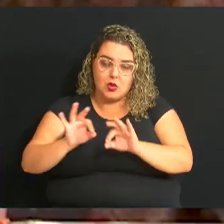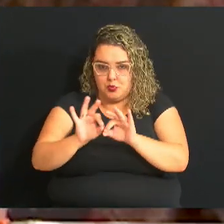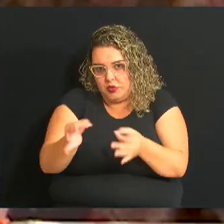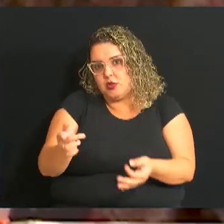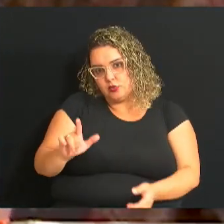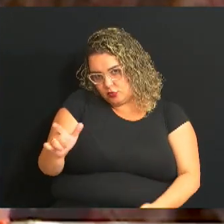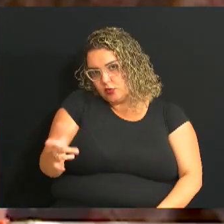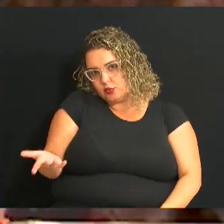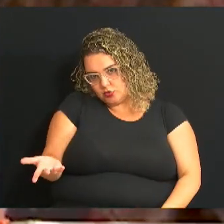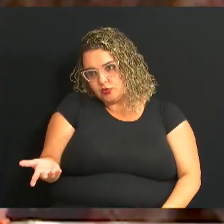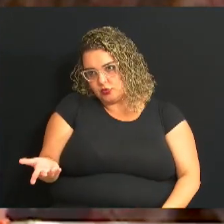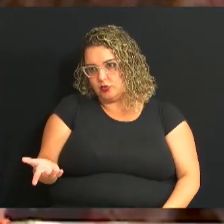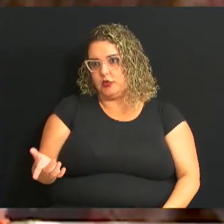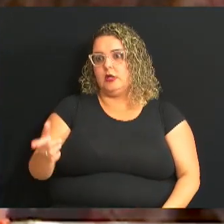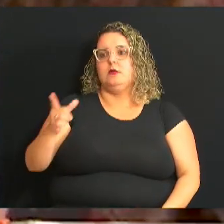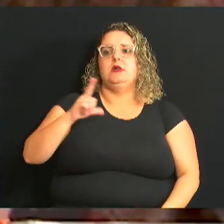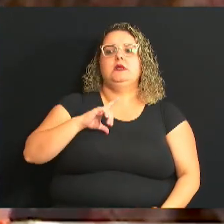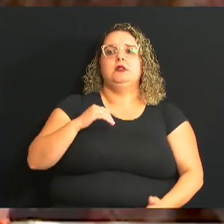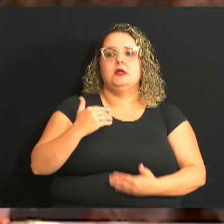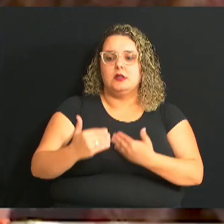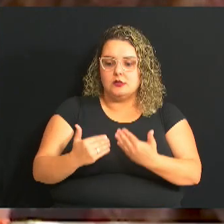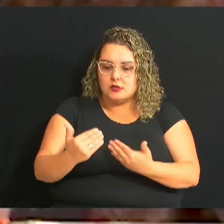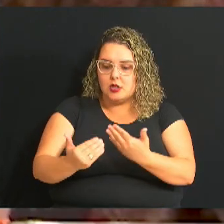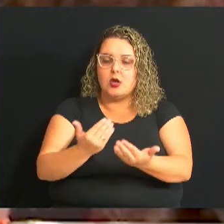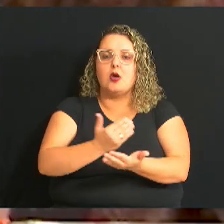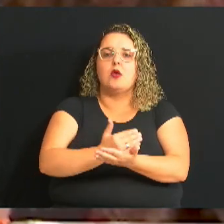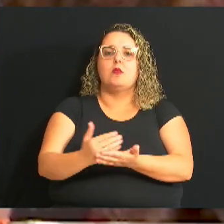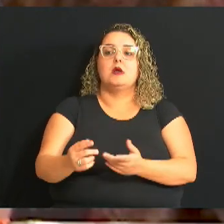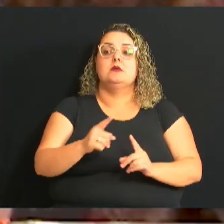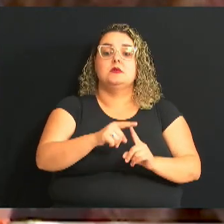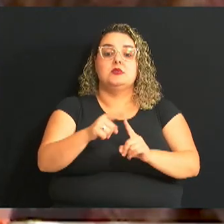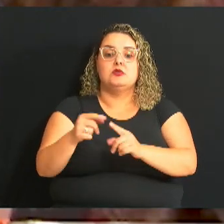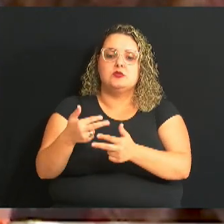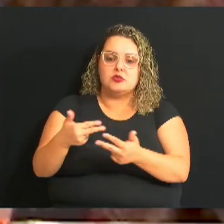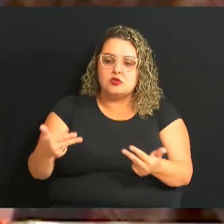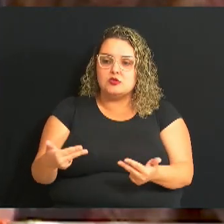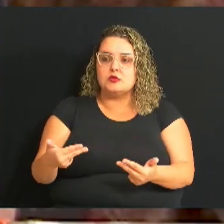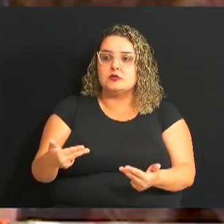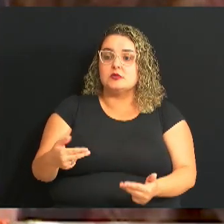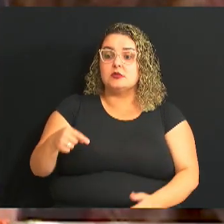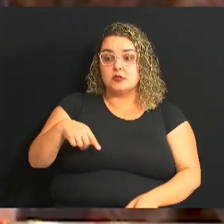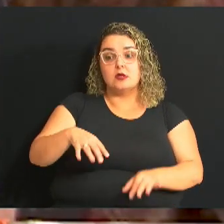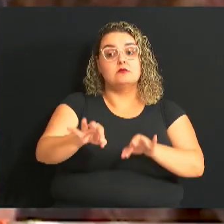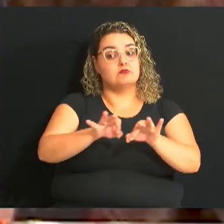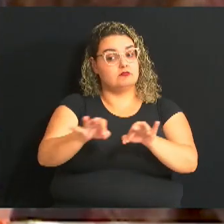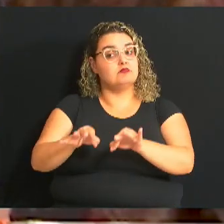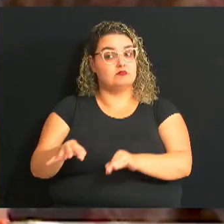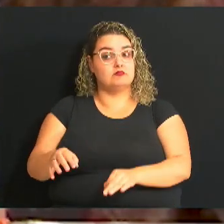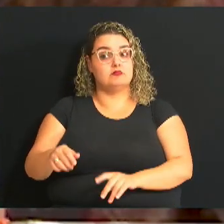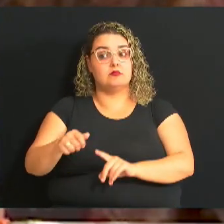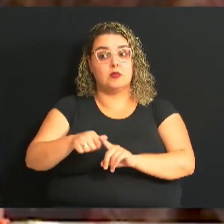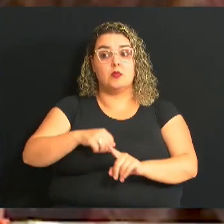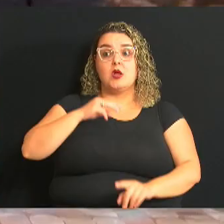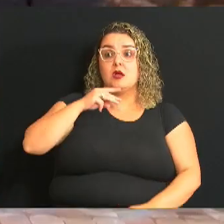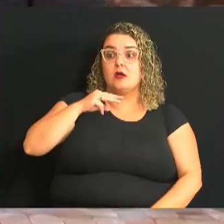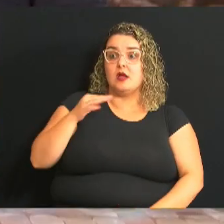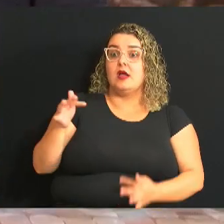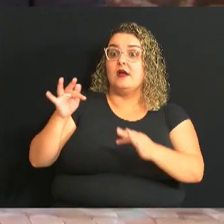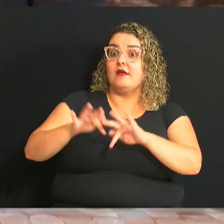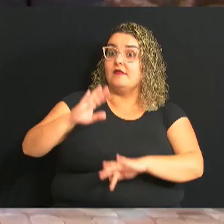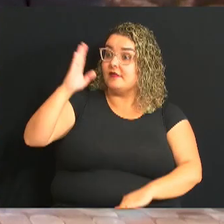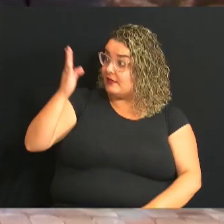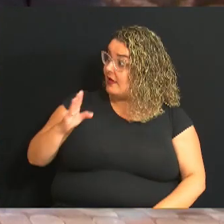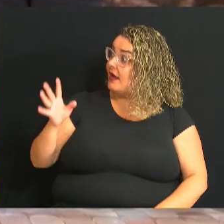né? Mas que também começa a se interessar por esse tipo de coisa. E aqui a gente está se preparando aí para março, a gente tem a nossa final brasileira. Opa!